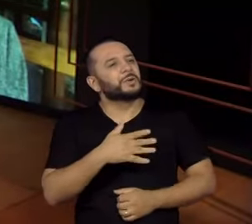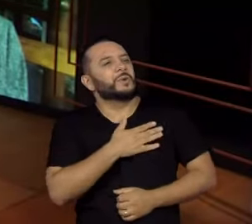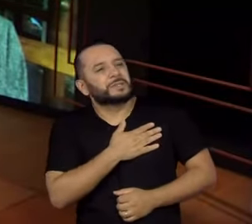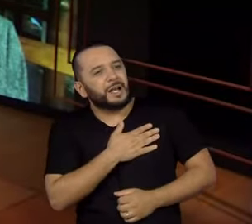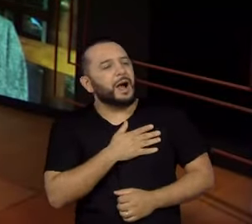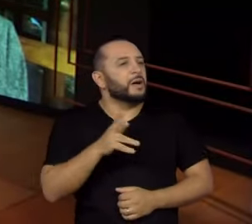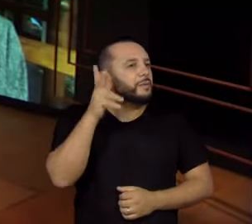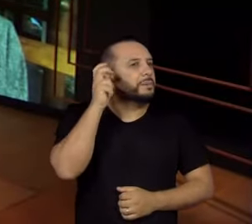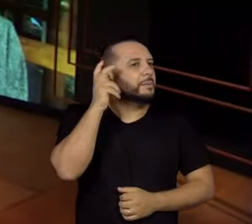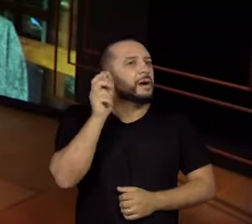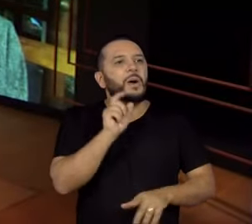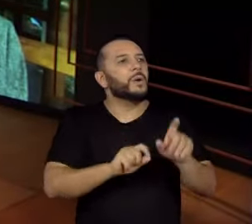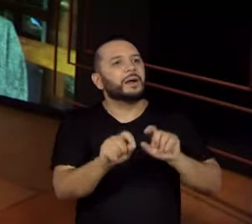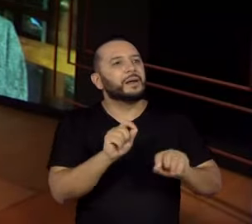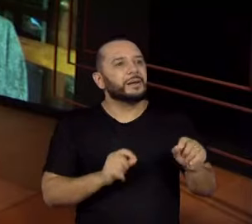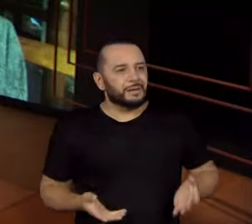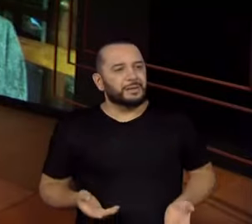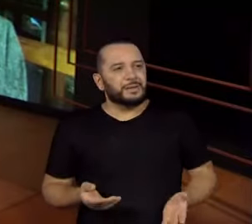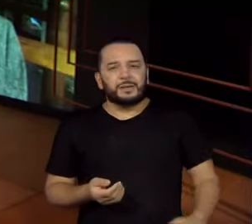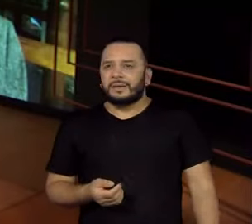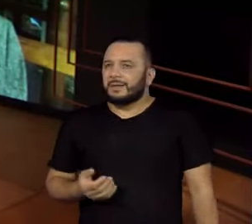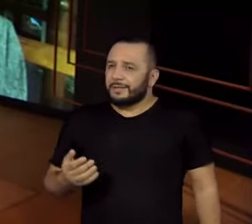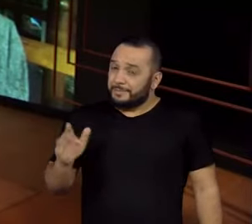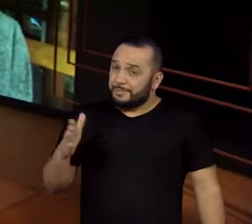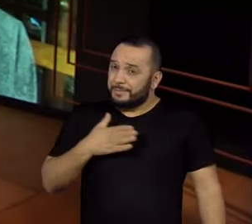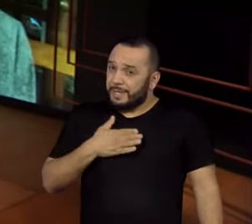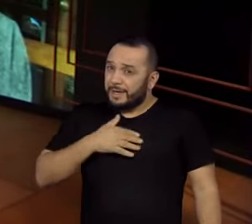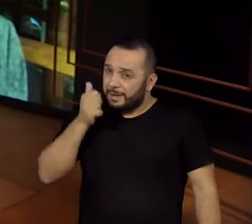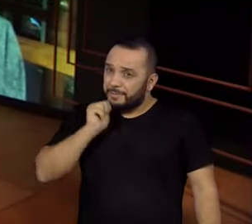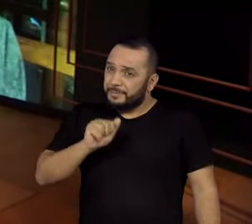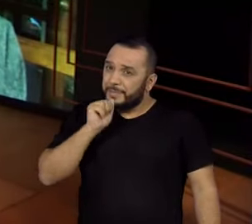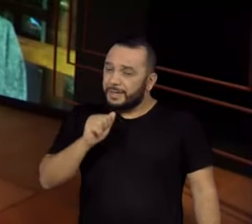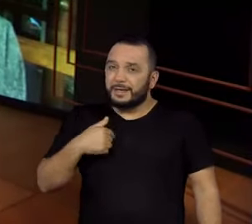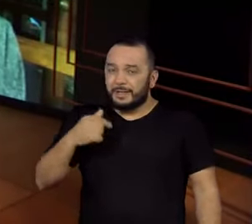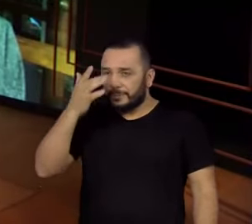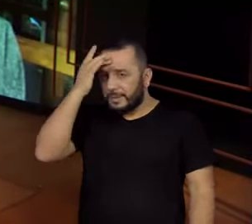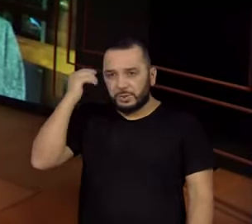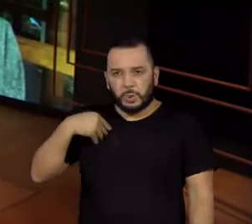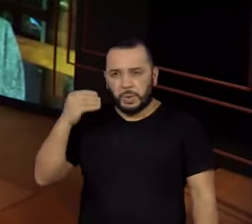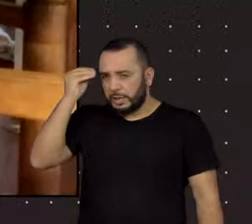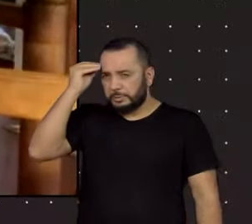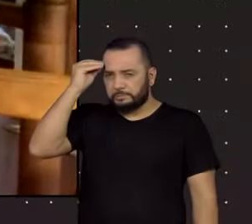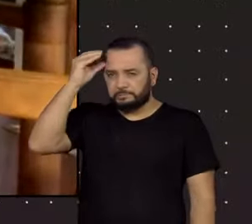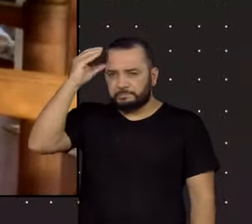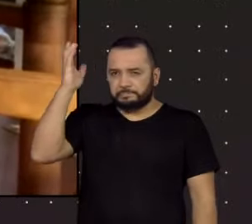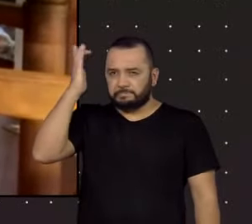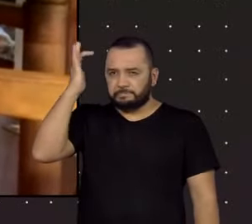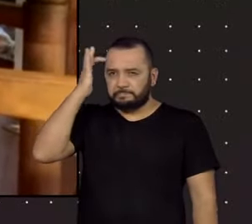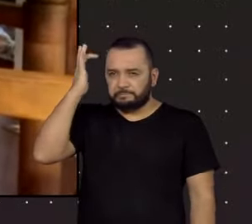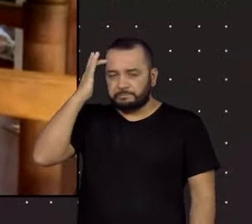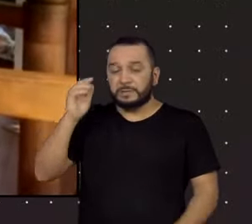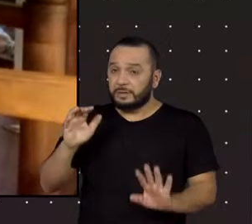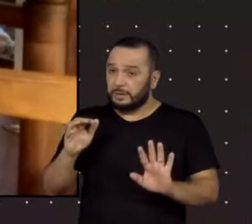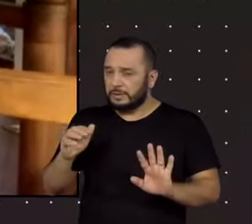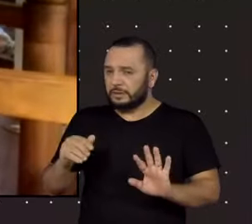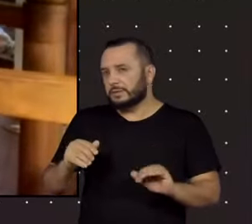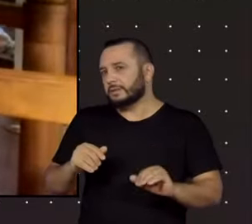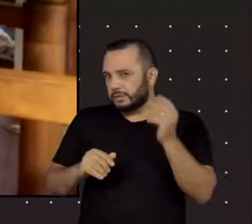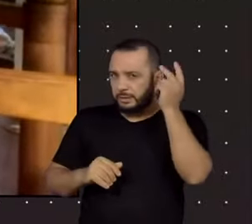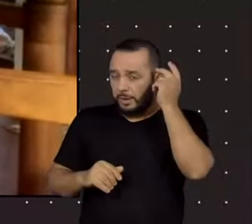você mais ouvia? Bom, a minha mãe era uma das pessoas mais cultas de São Paulo. Ela era semi-analfabeta,